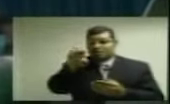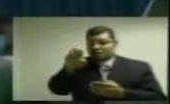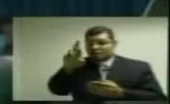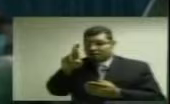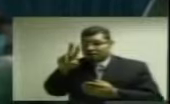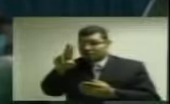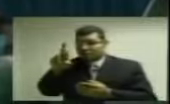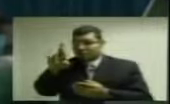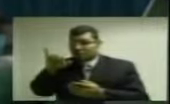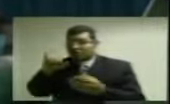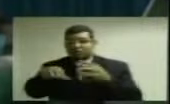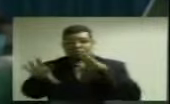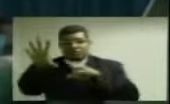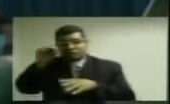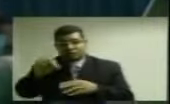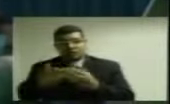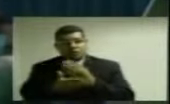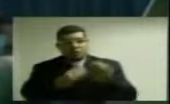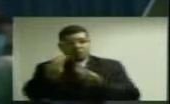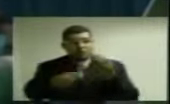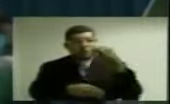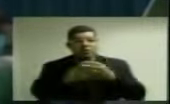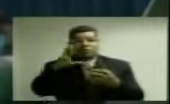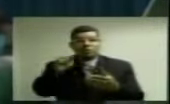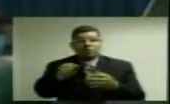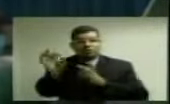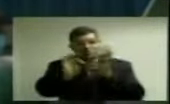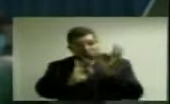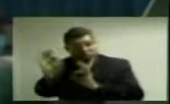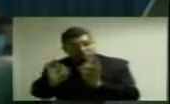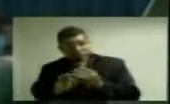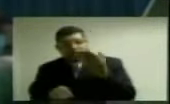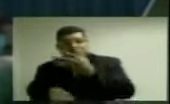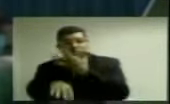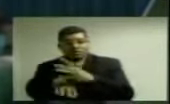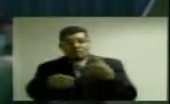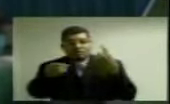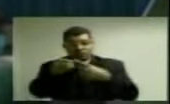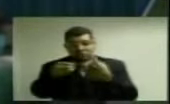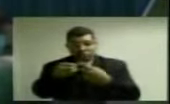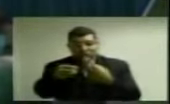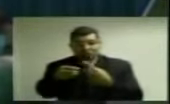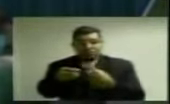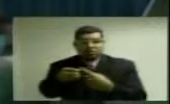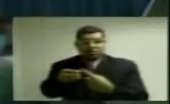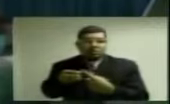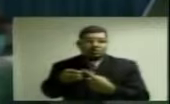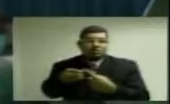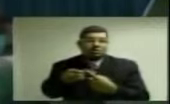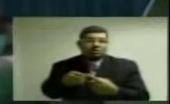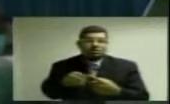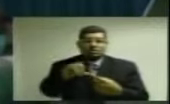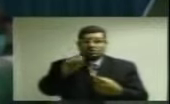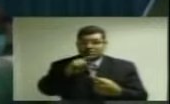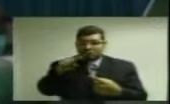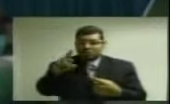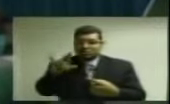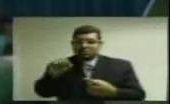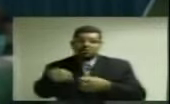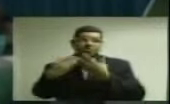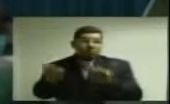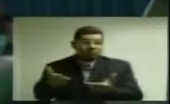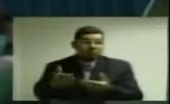pela Universidade Federal do Amazonas e como economista nunca planejou exercer a sua atividade lá em Santo Antônio do